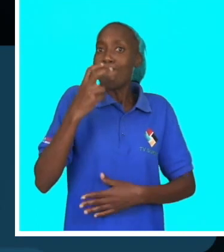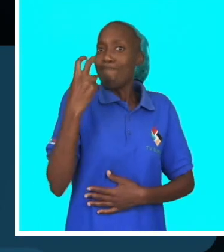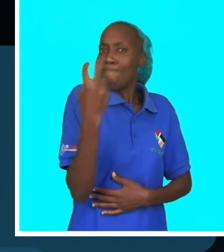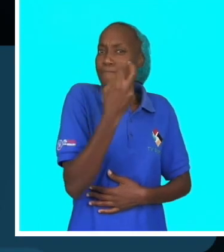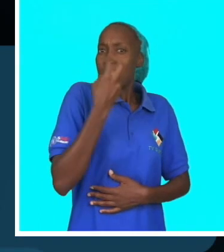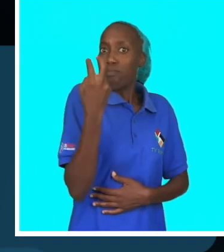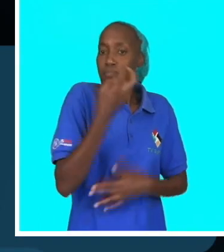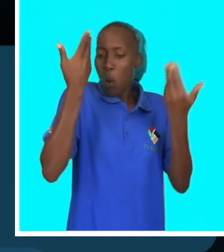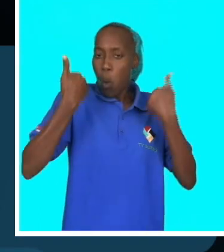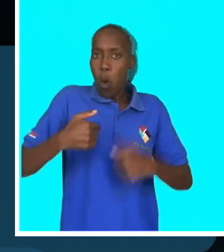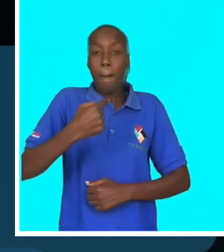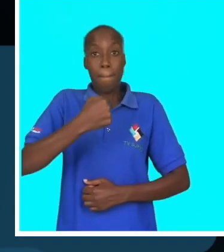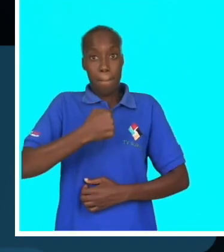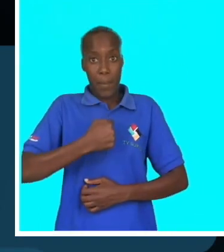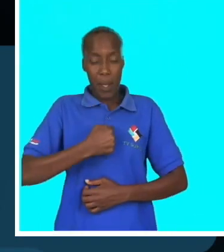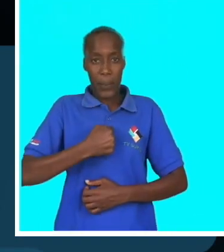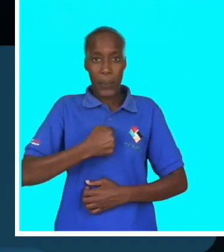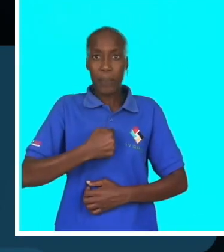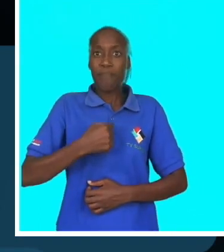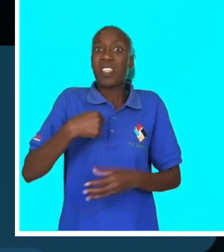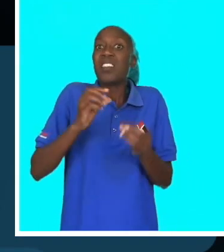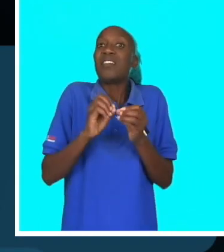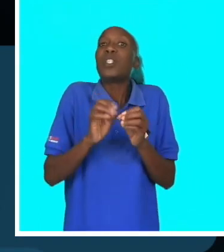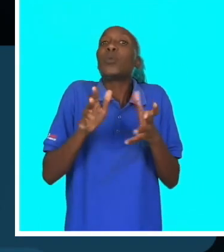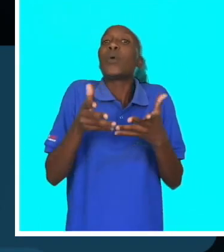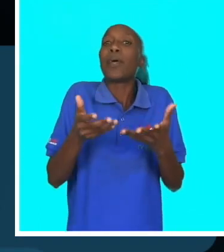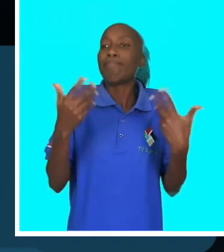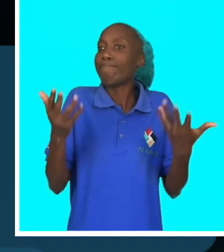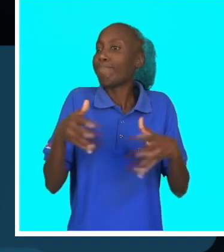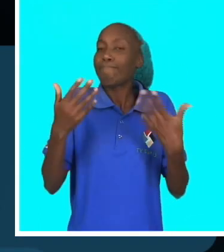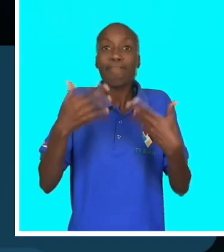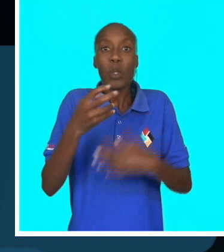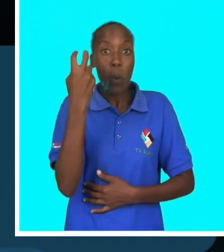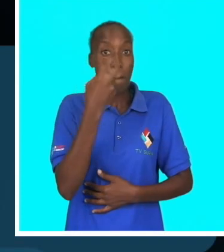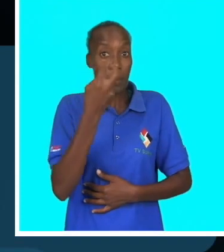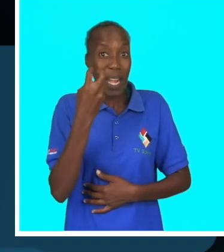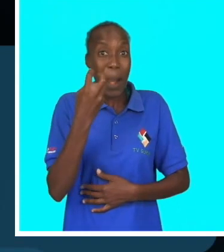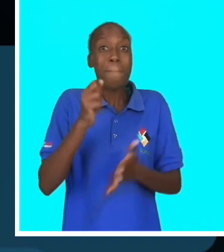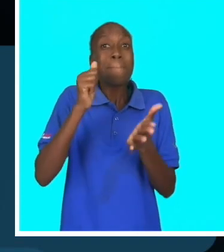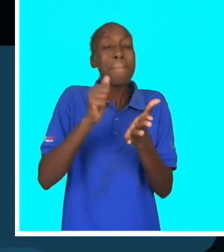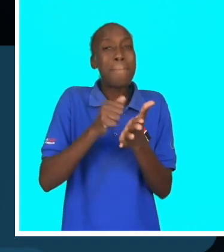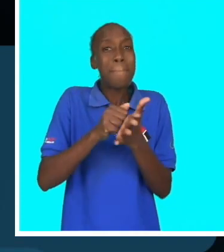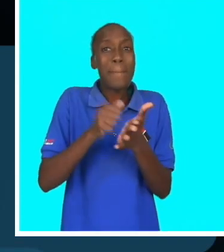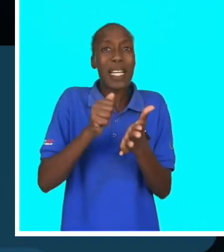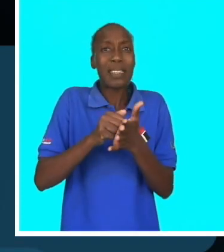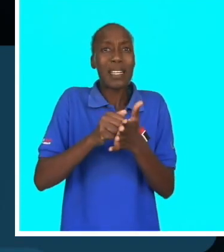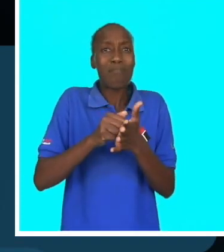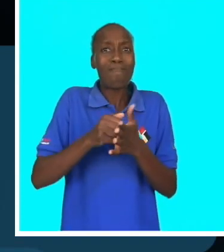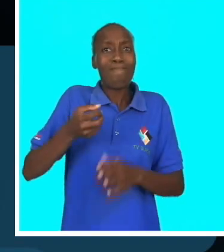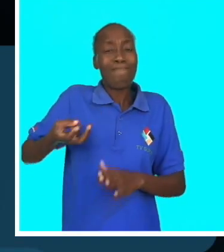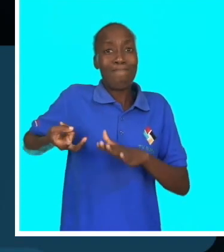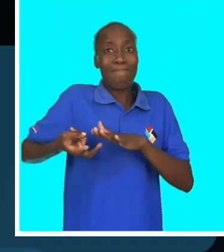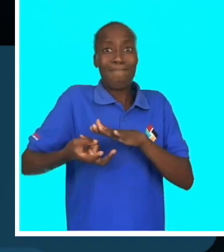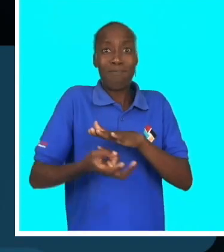à procura do corpo, o meu, eu tive que, como é que se diz, eu tive que pegar numa